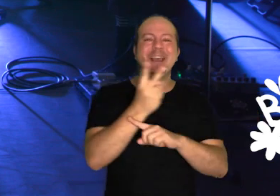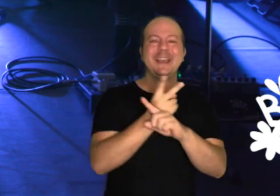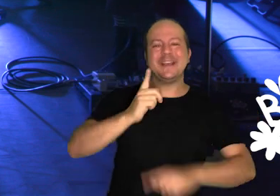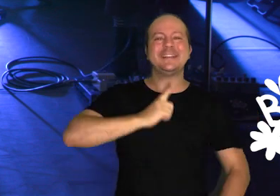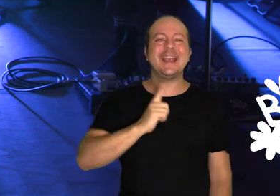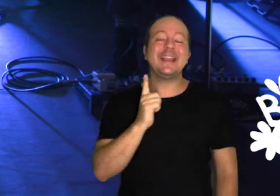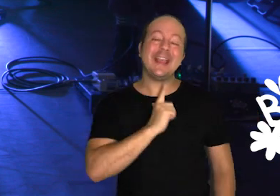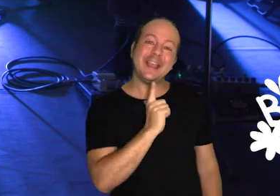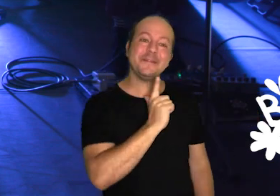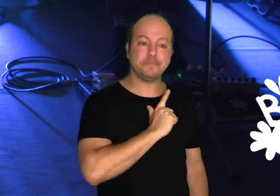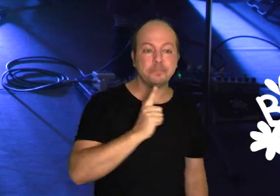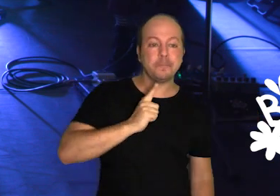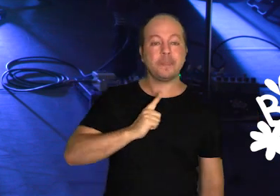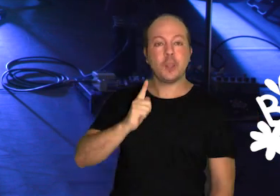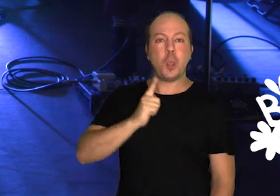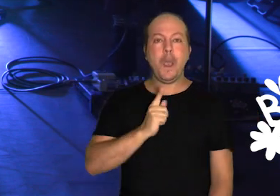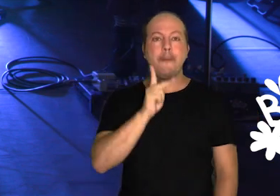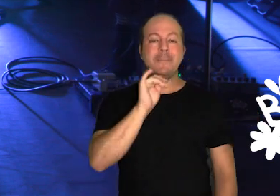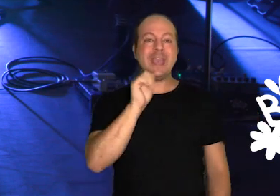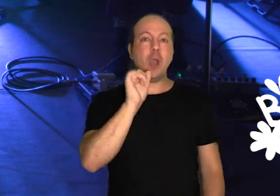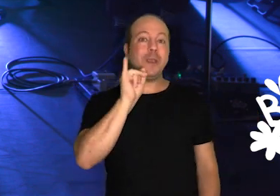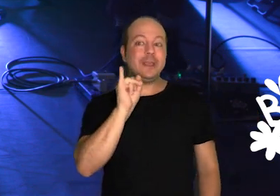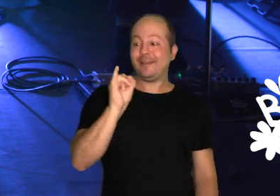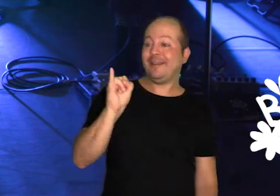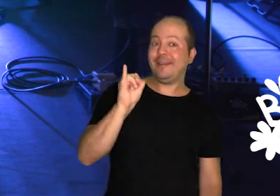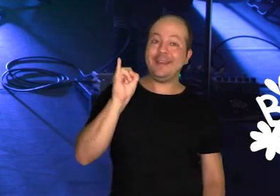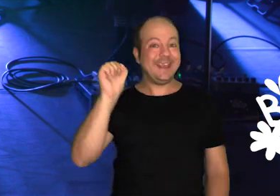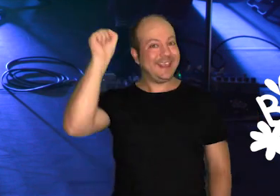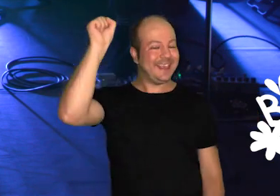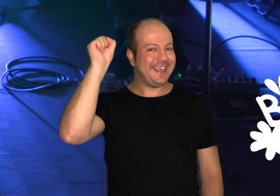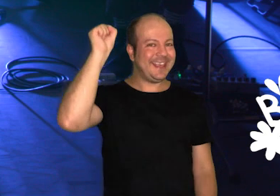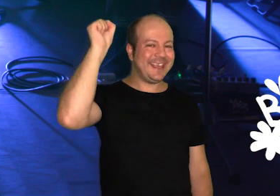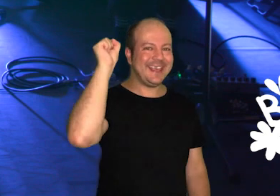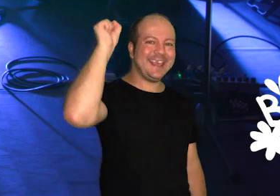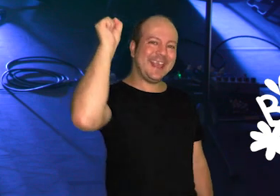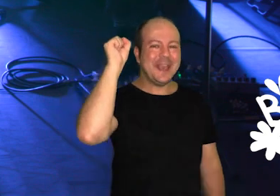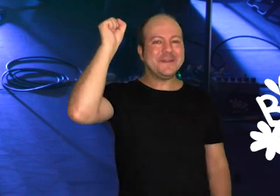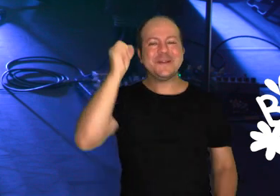procurando bem, eu sei que tem. No fim do Piauí, eu vejo